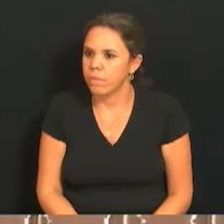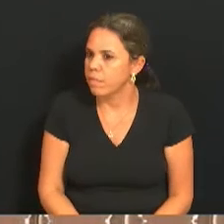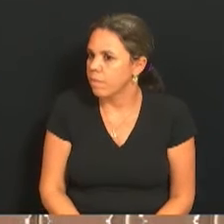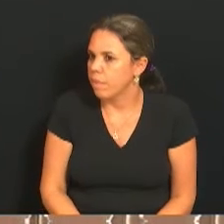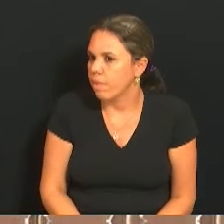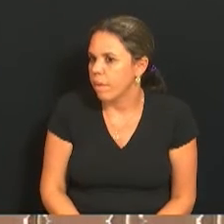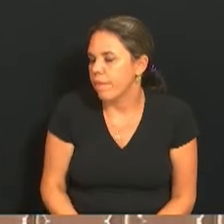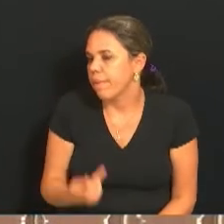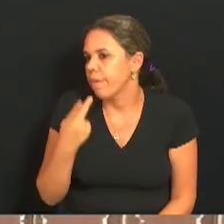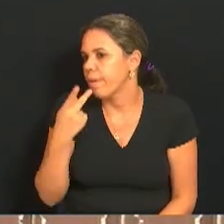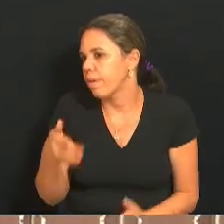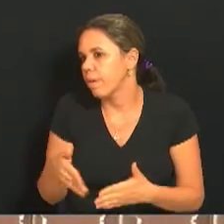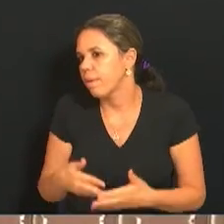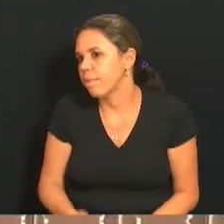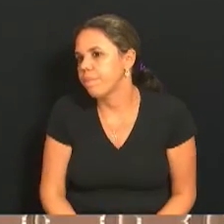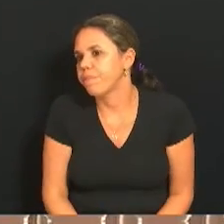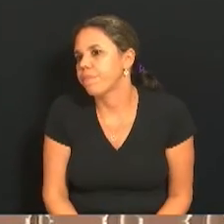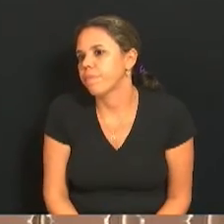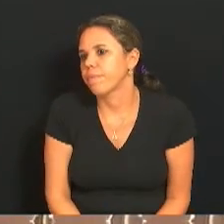fala, por favor.